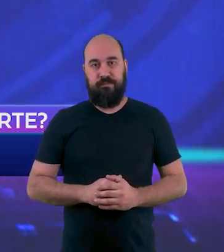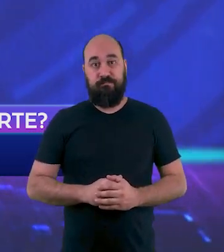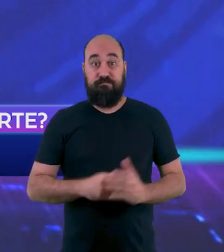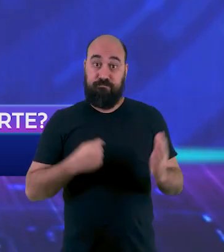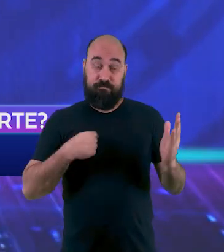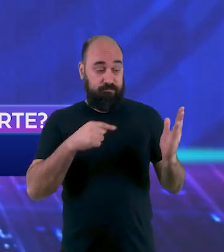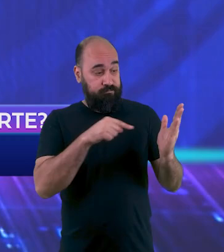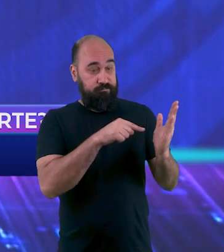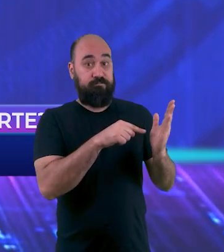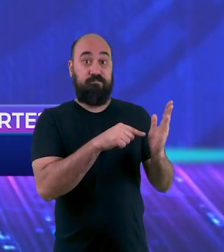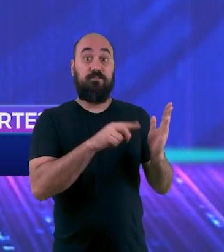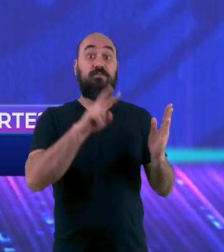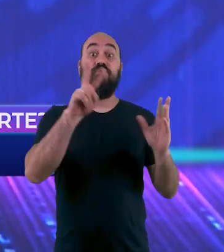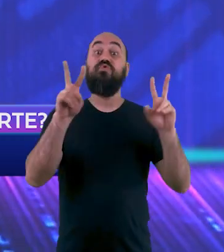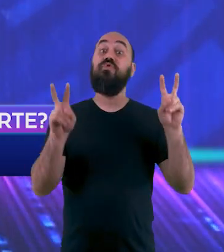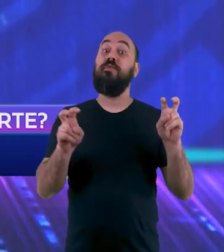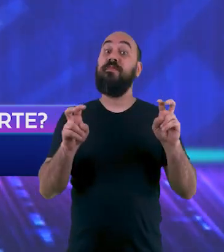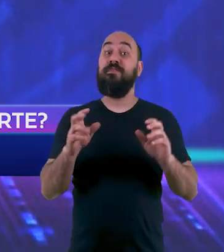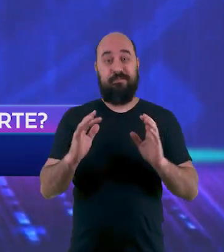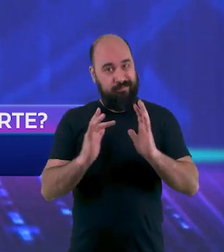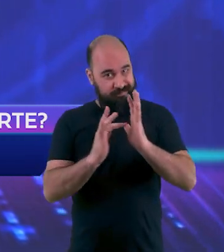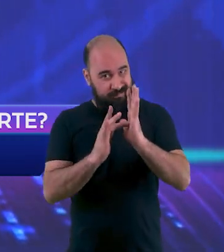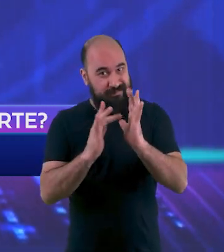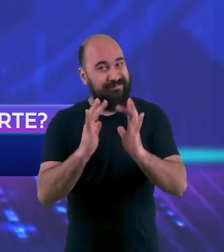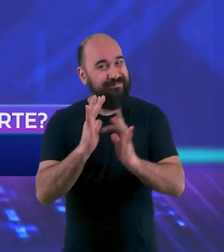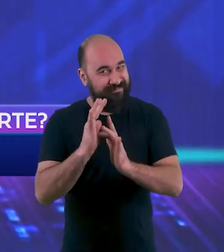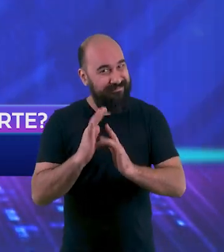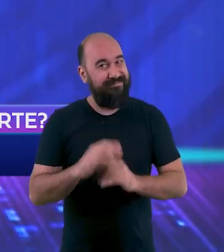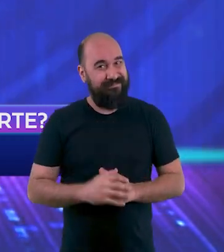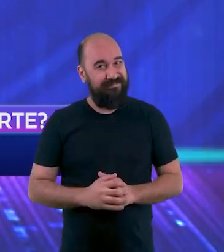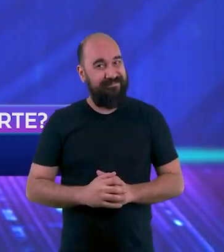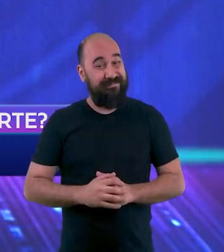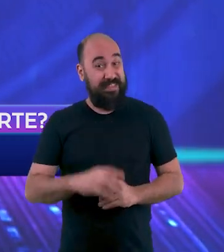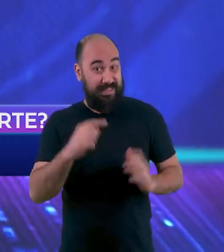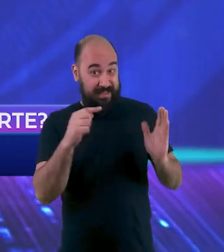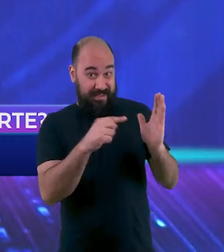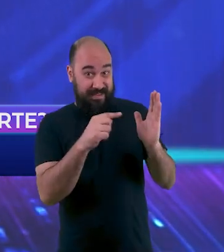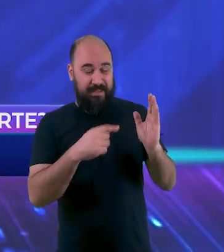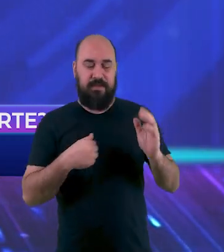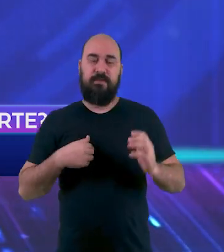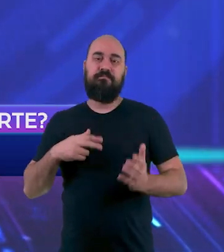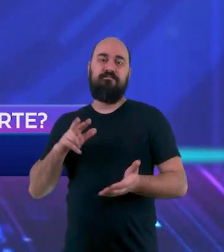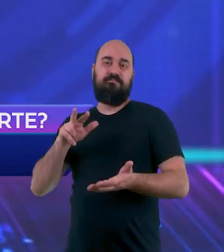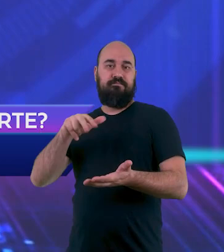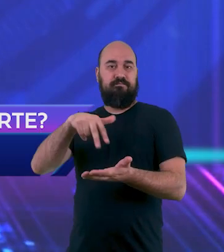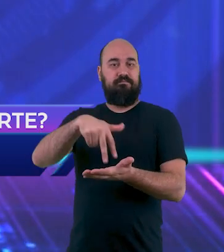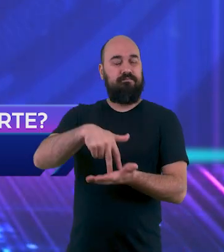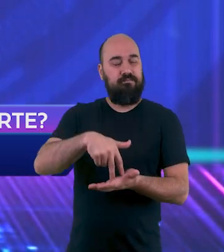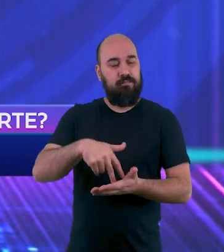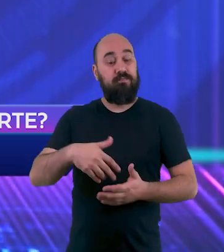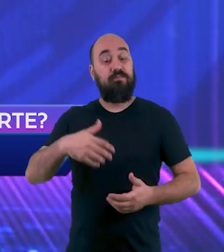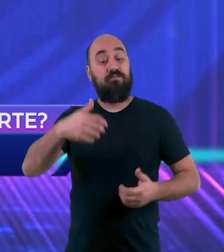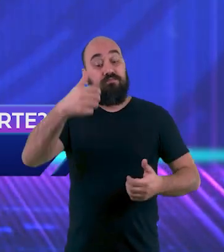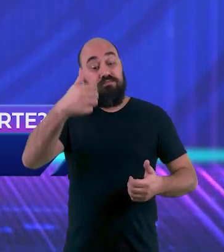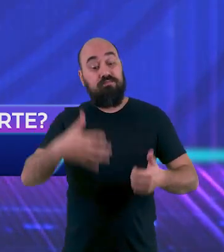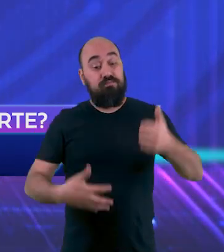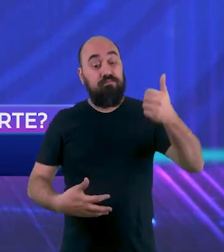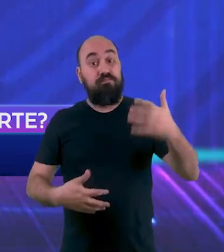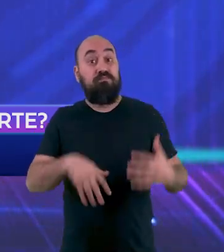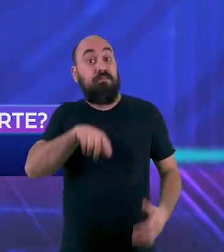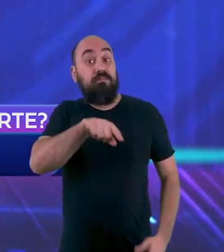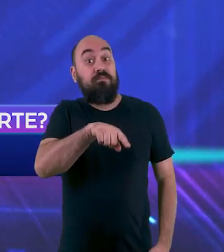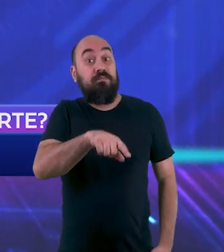Aqui está falando sobre Jesus. Ele está se apresentando a João. É o começo